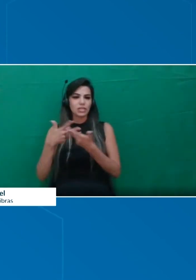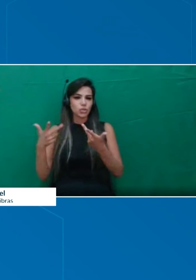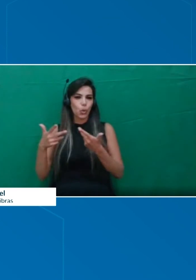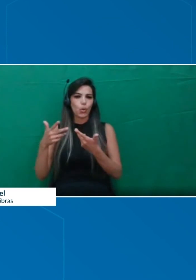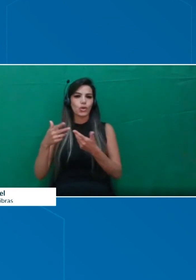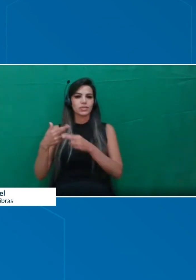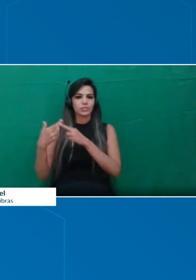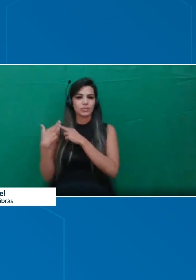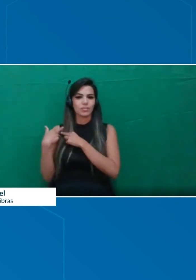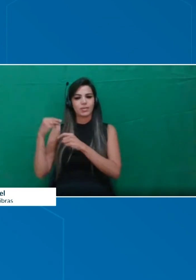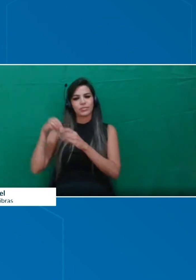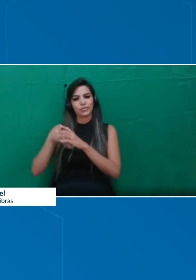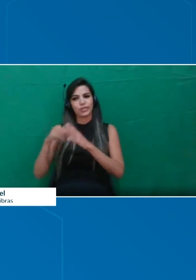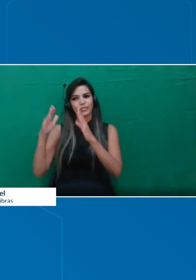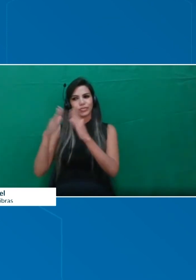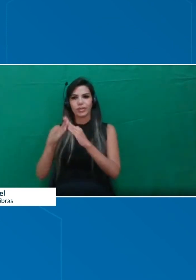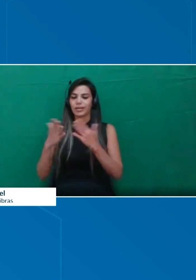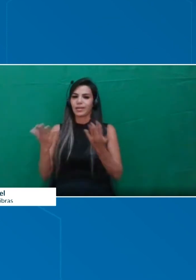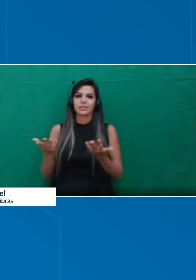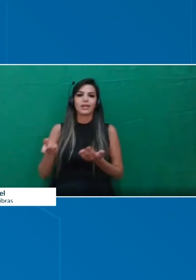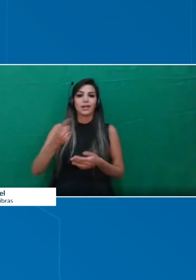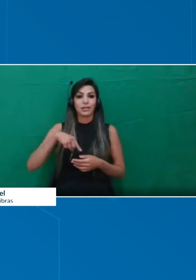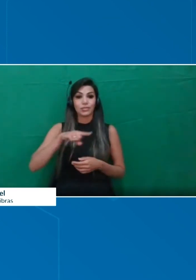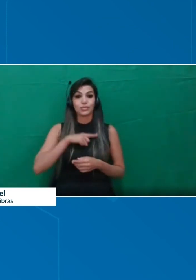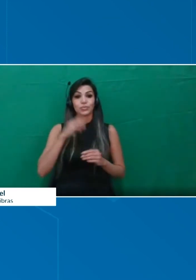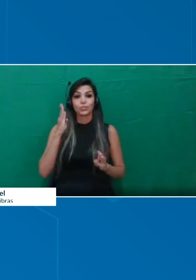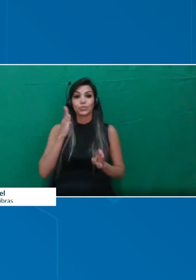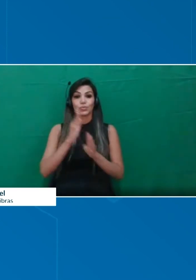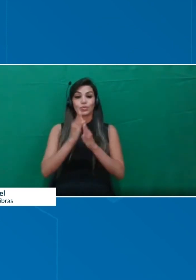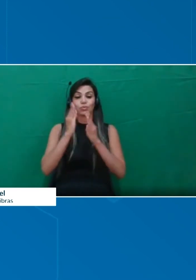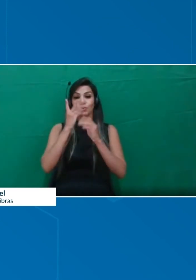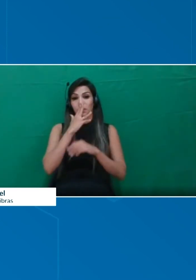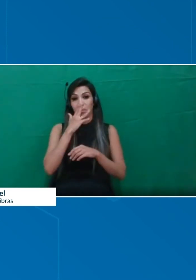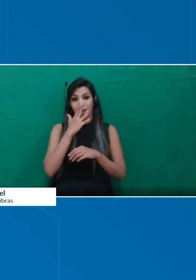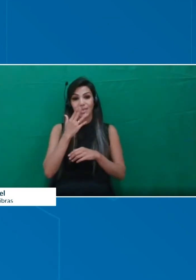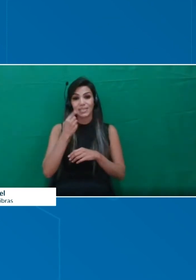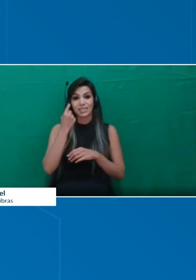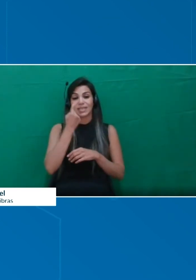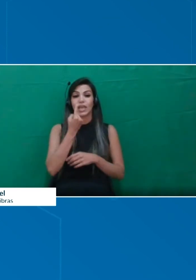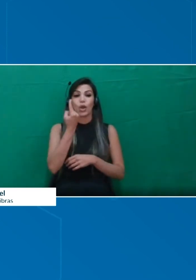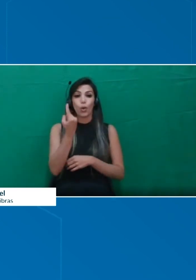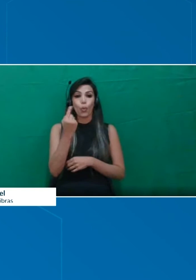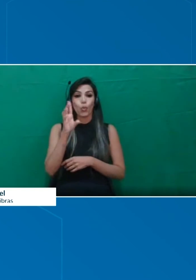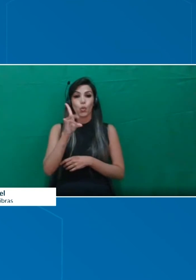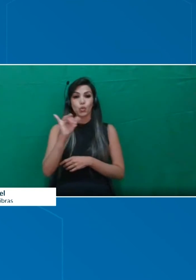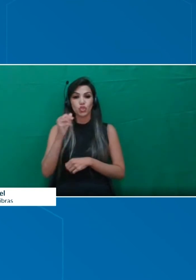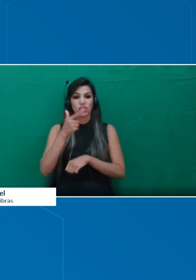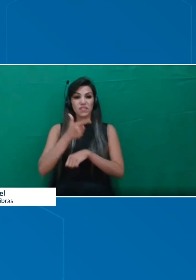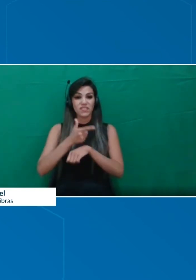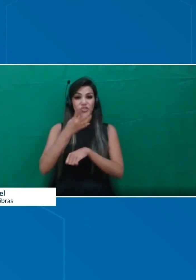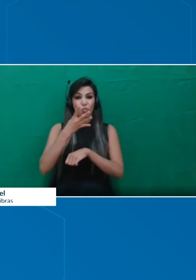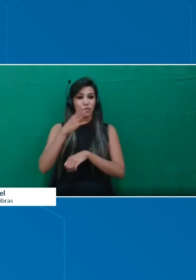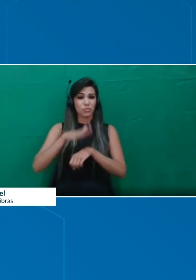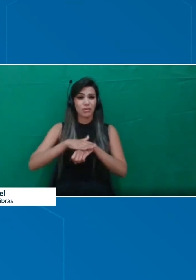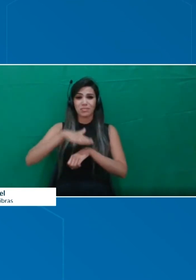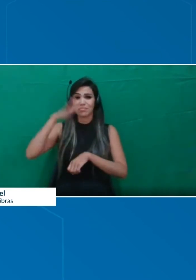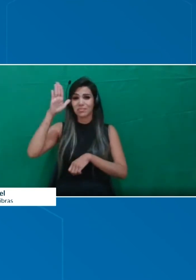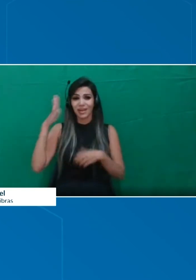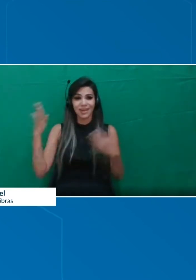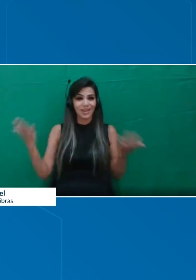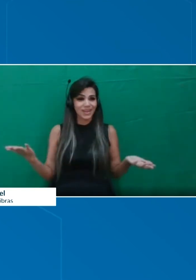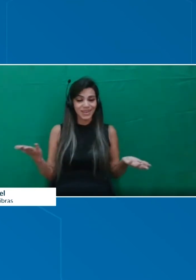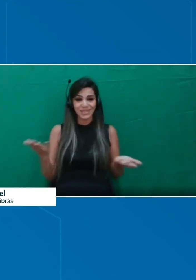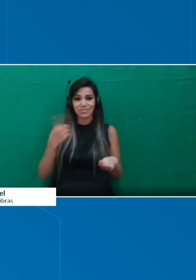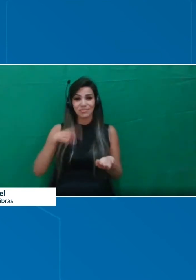que a gente redescobriu, inclusive, que os nossos dias têm mais do que 24 horas, né, Edivar? Que a gente tem feito mais coisas do que se estivéssemos